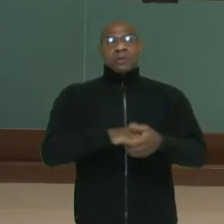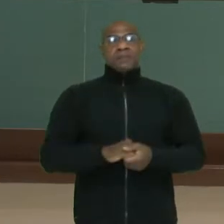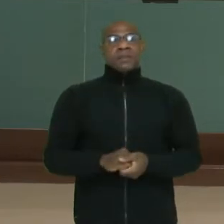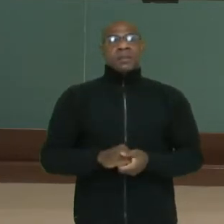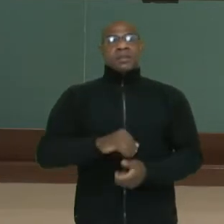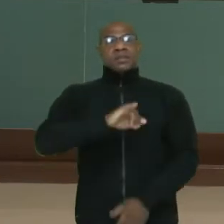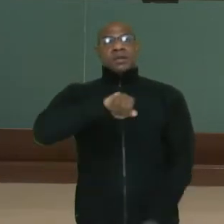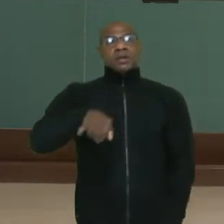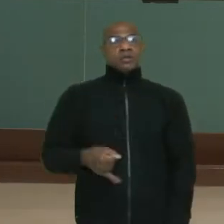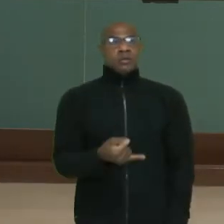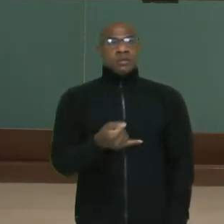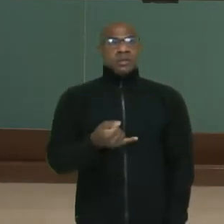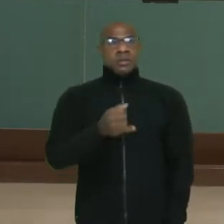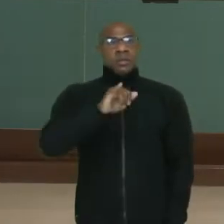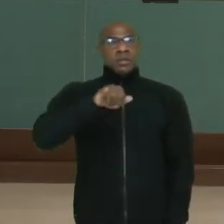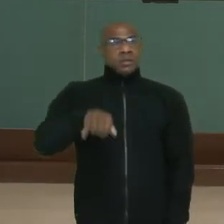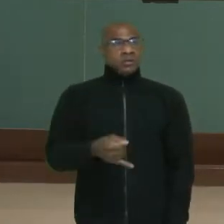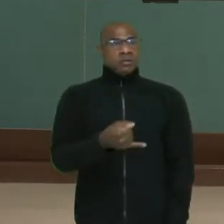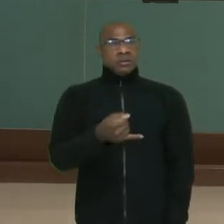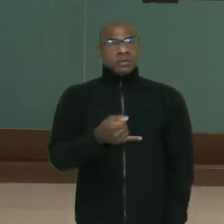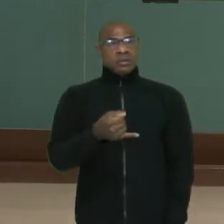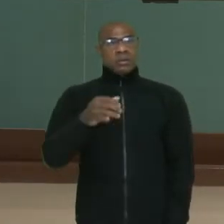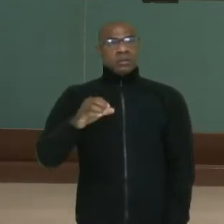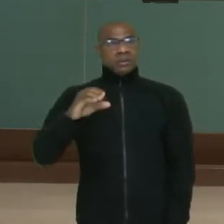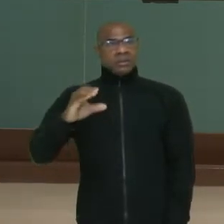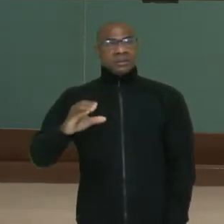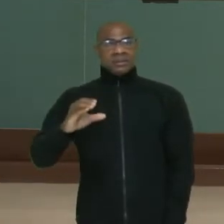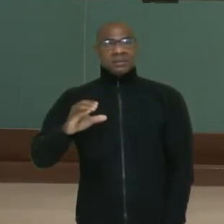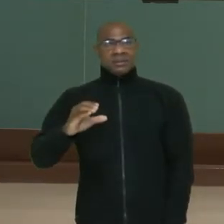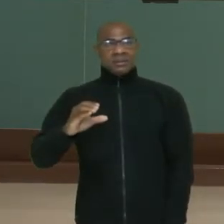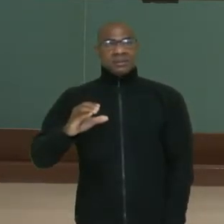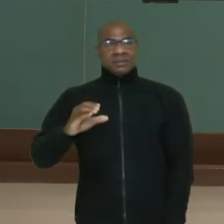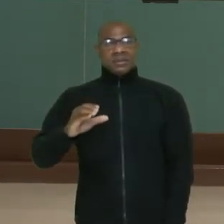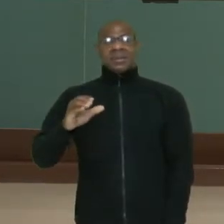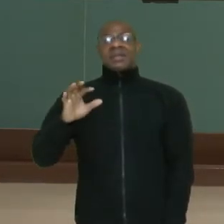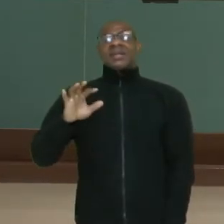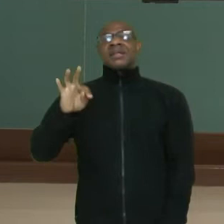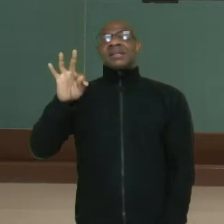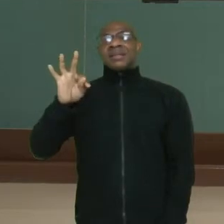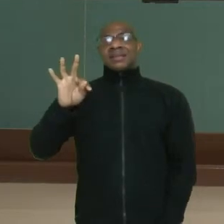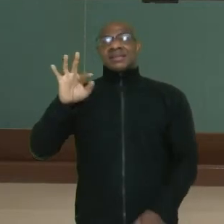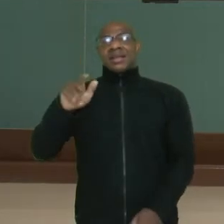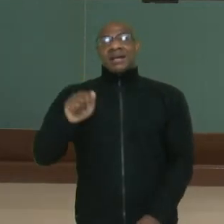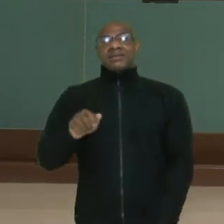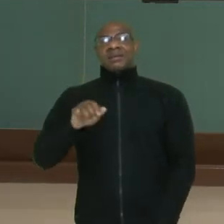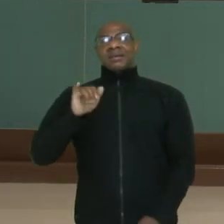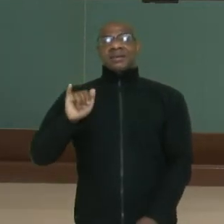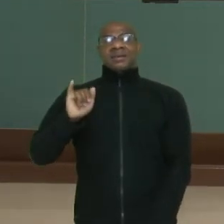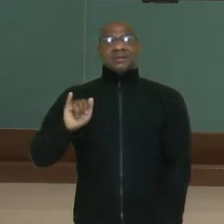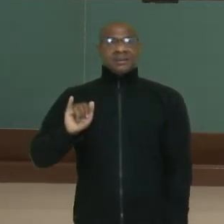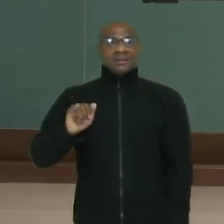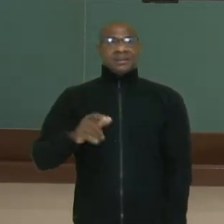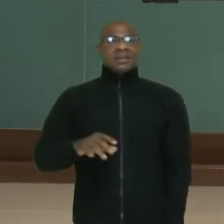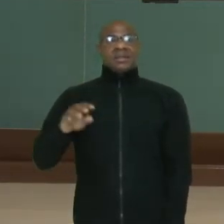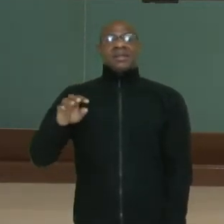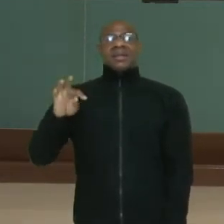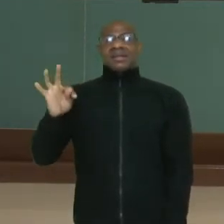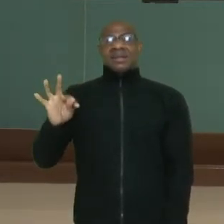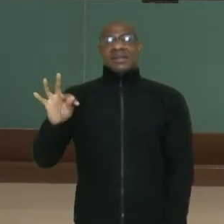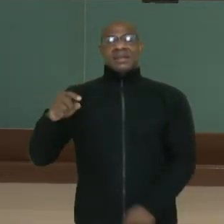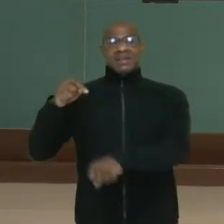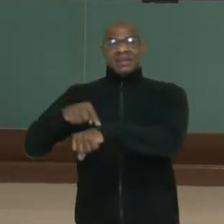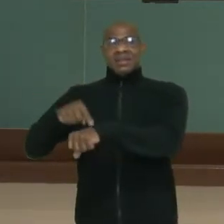J igual a CIT. J é juro, C capital, I taxa, T tempo. E no final eu